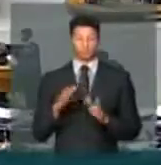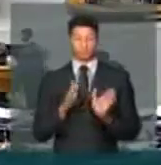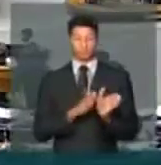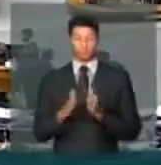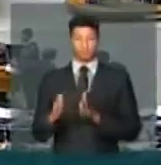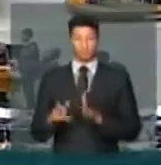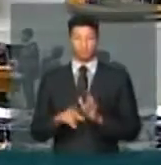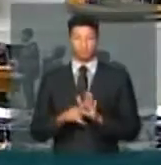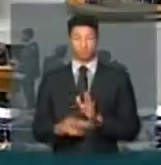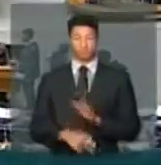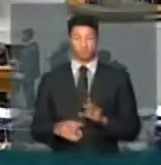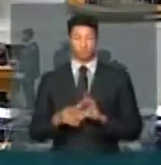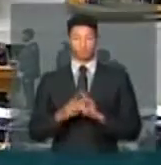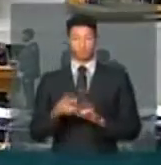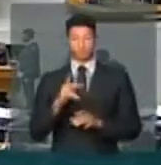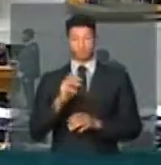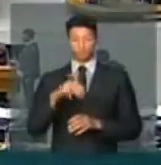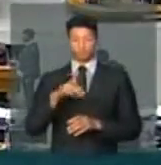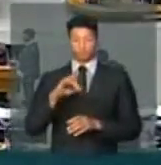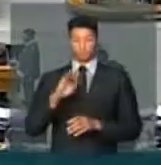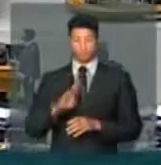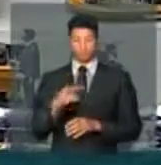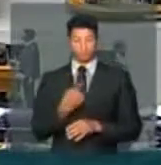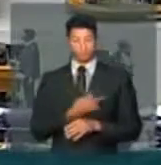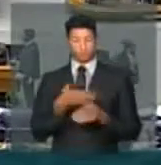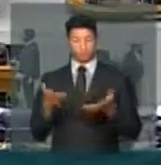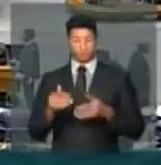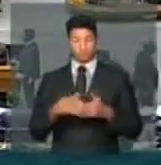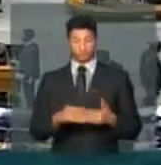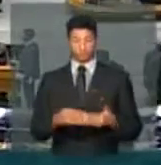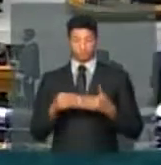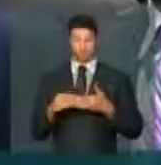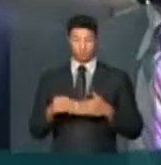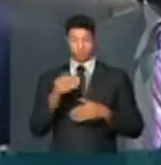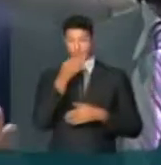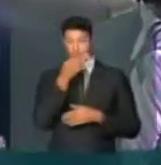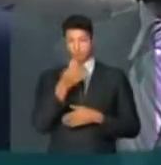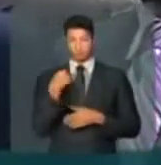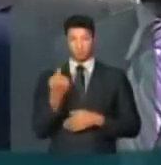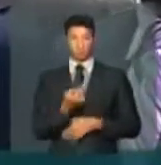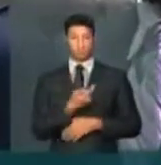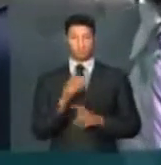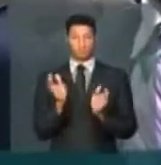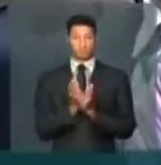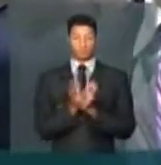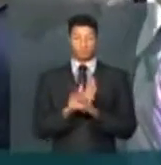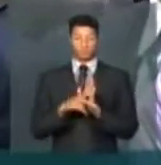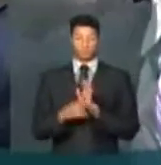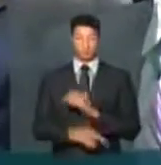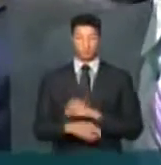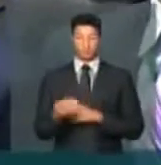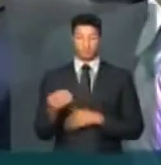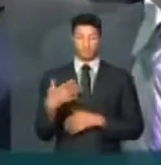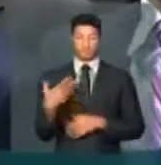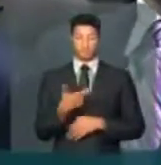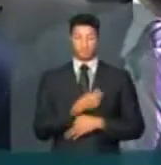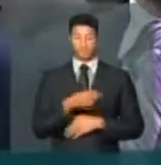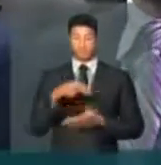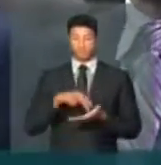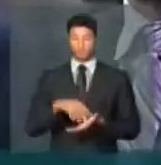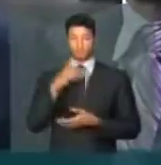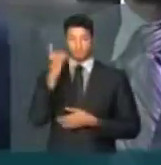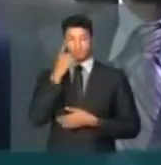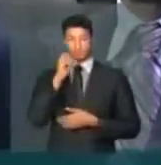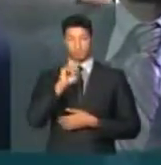bloco liderado pelo PMDB, nós estamos aqui trazendo a posição da nossa bancada, ressalvando a posição